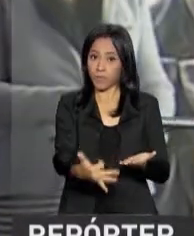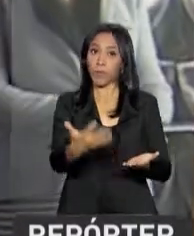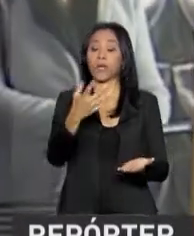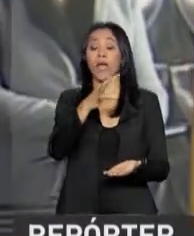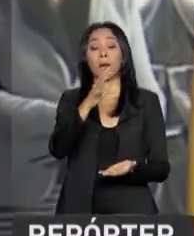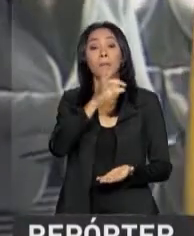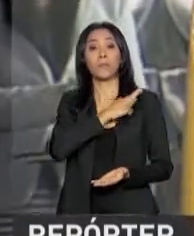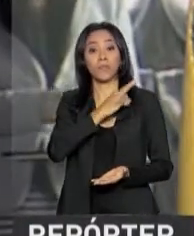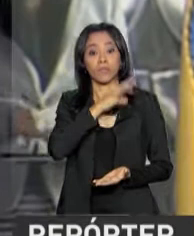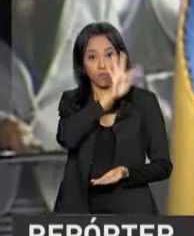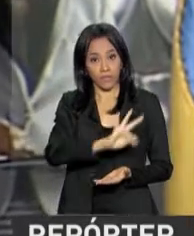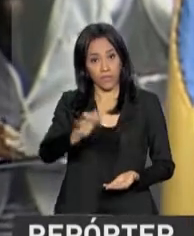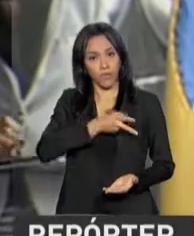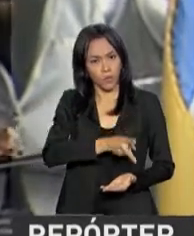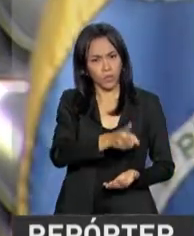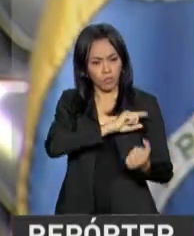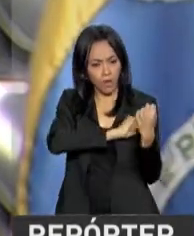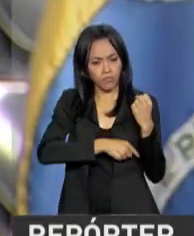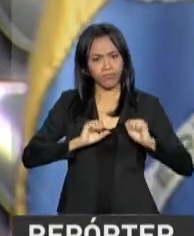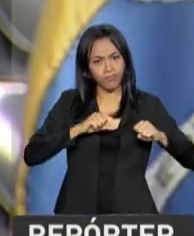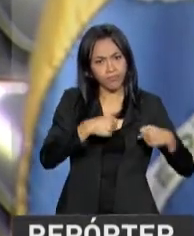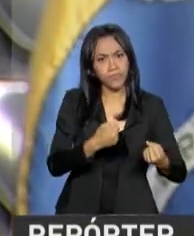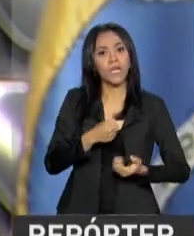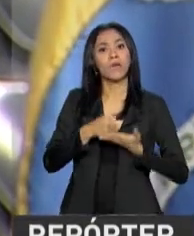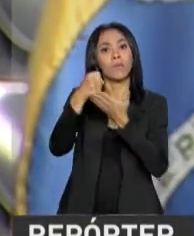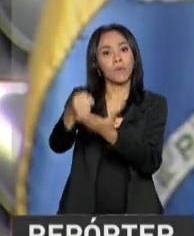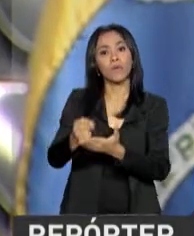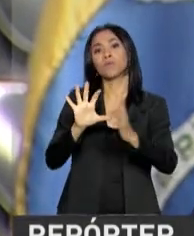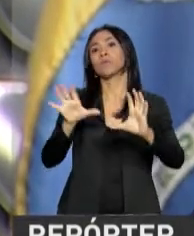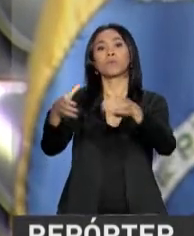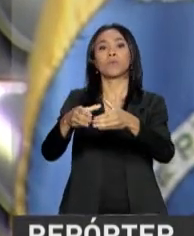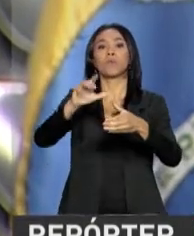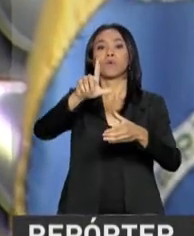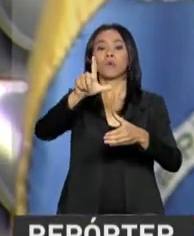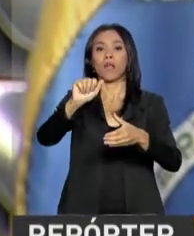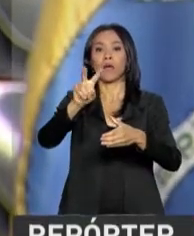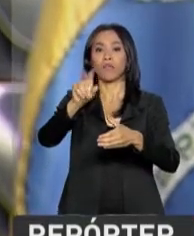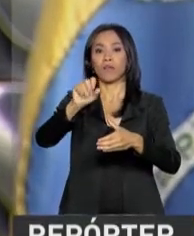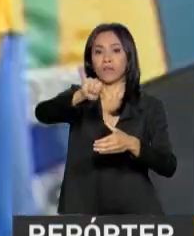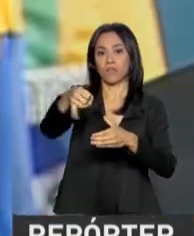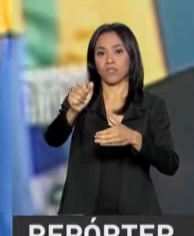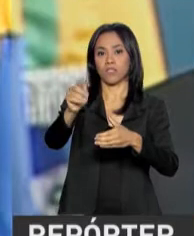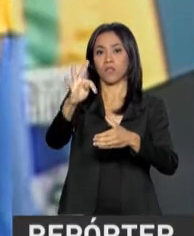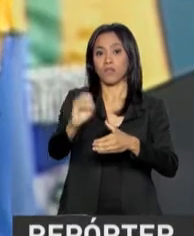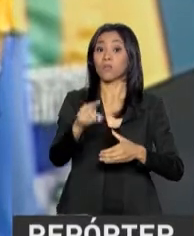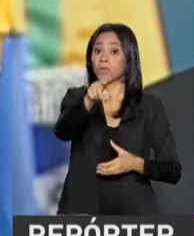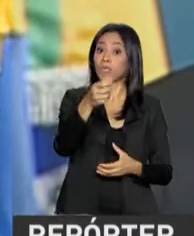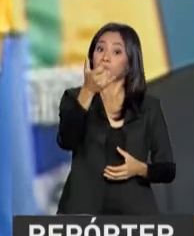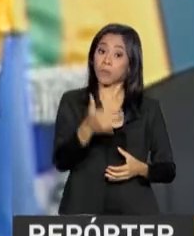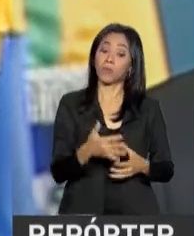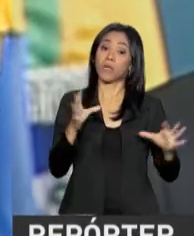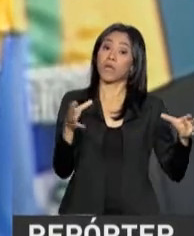forte inclusive nos trabalhos da operação lava jato e ressaltou que o ministério extraordinário da segurança pública ea polícia